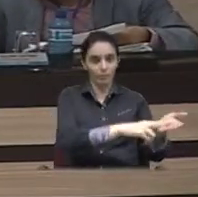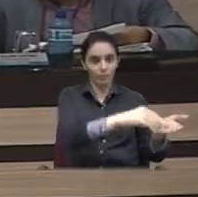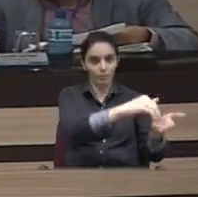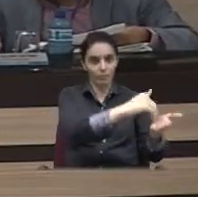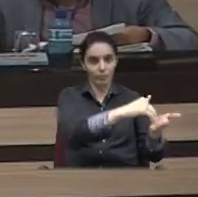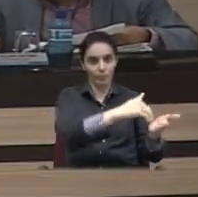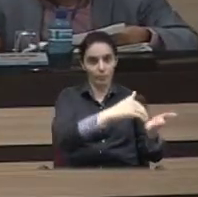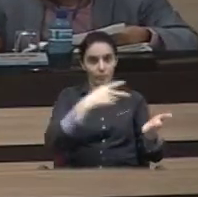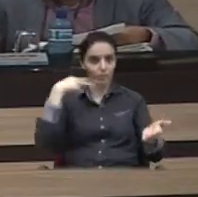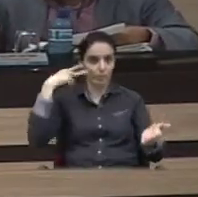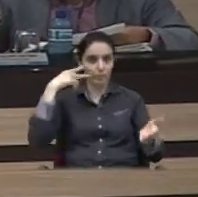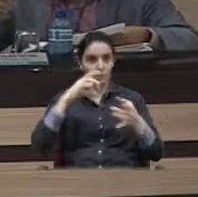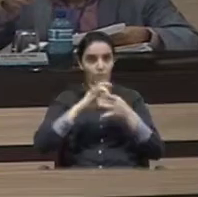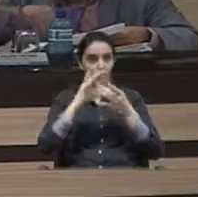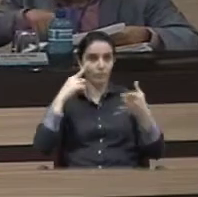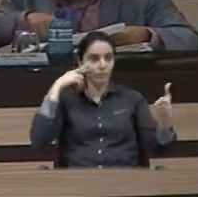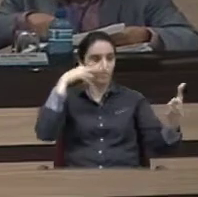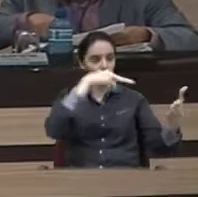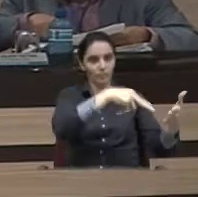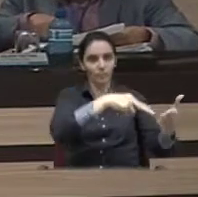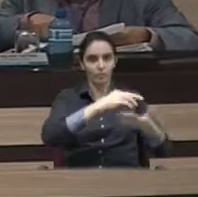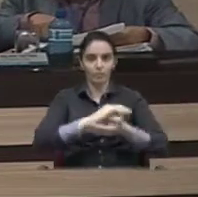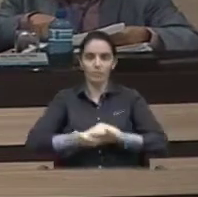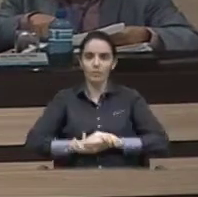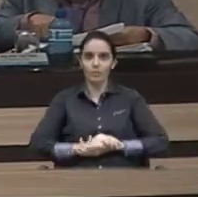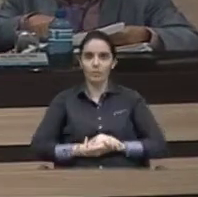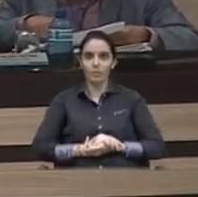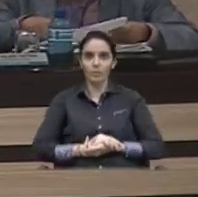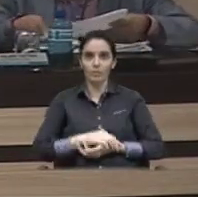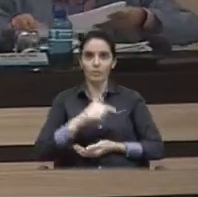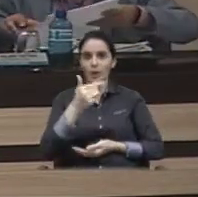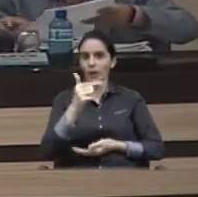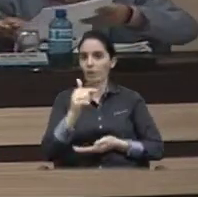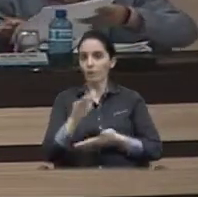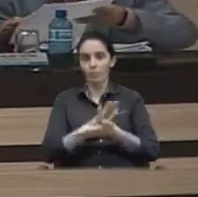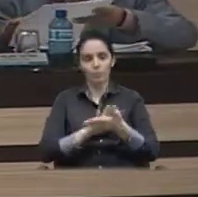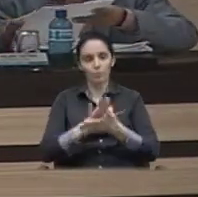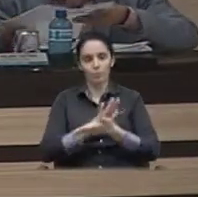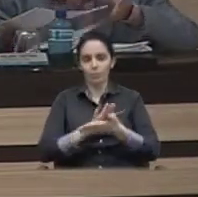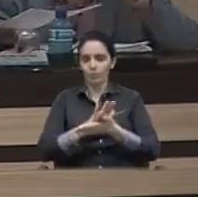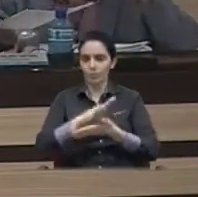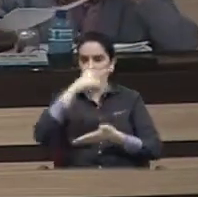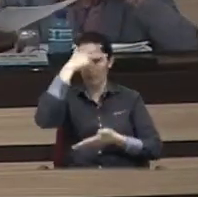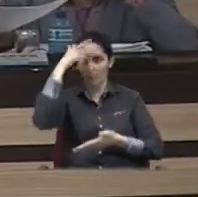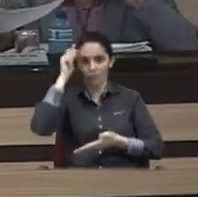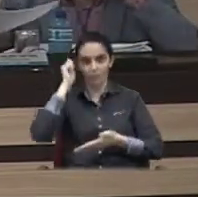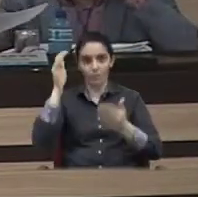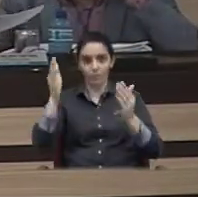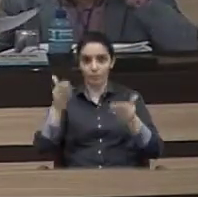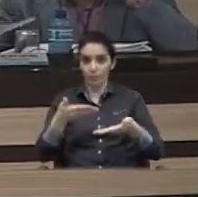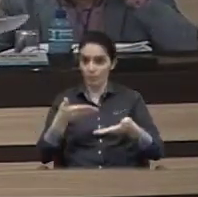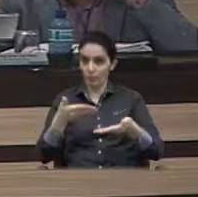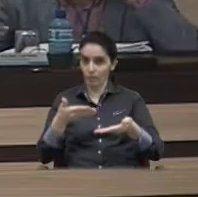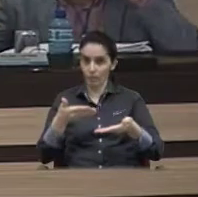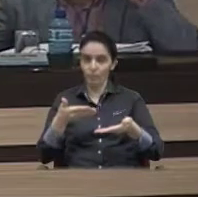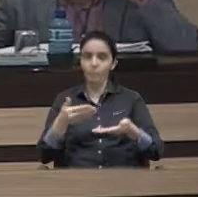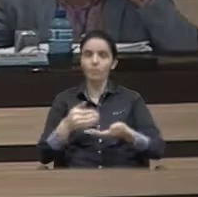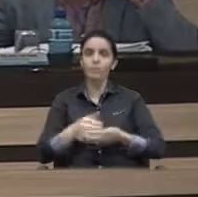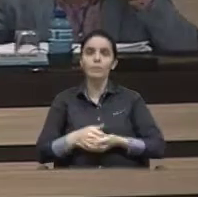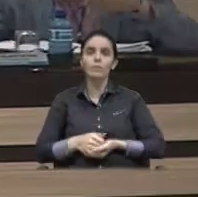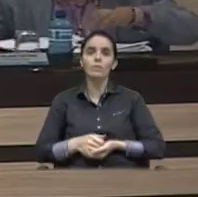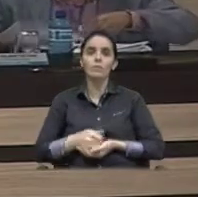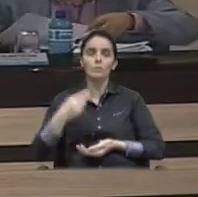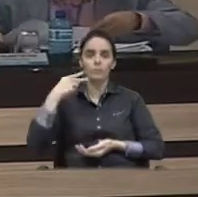vereadores na secretaria. Não tem mais matéria a ser lida, senhor presidente. Passamos às matérias recebidas dos